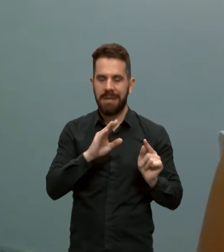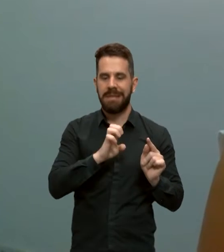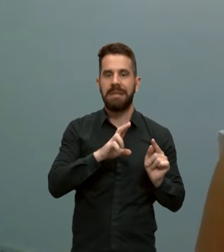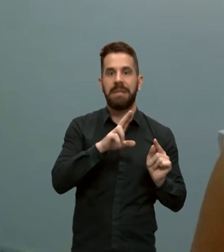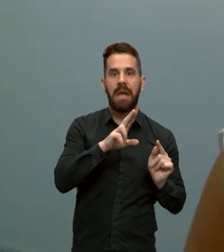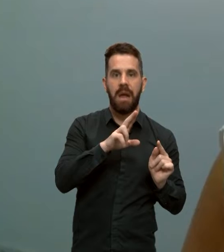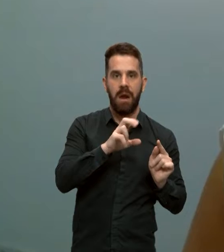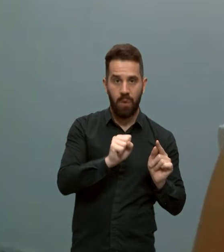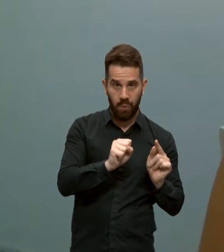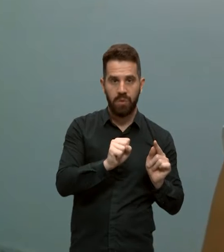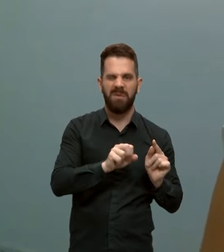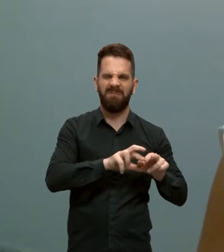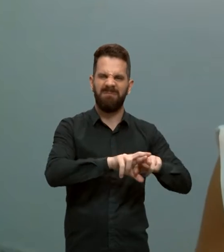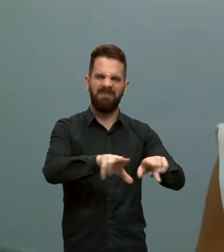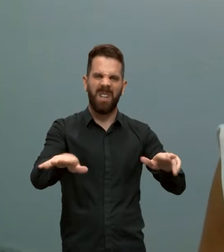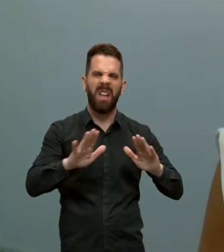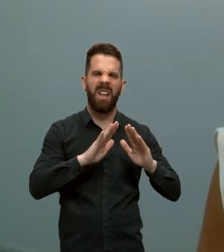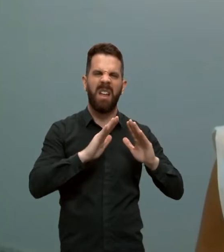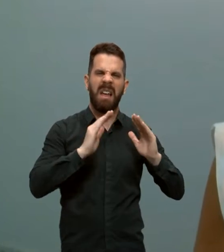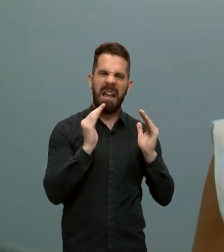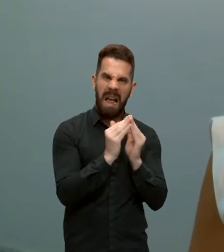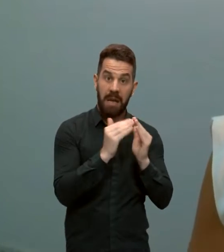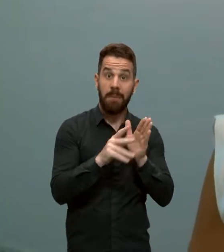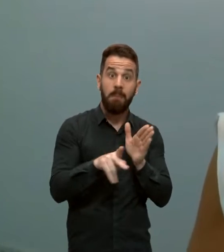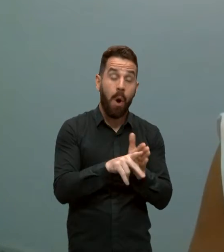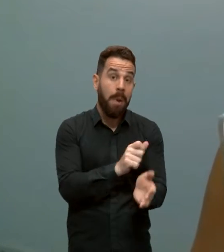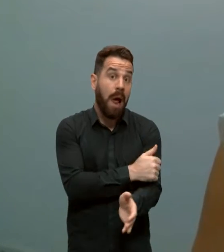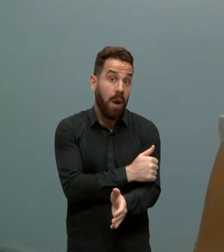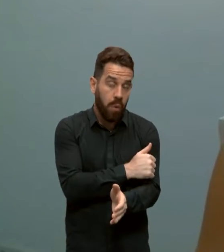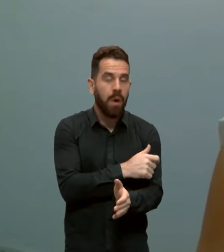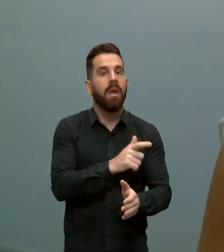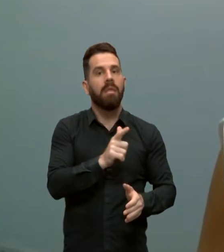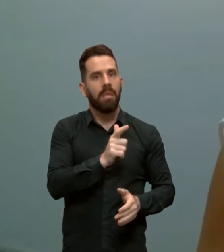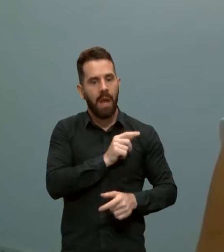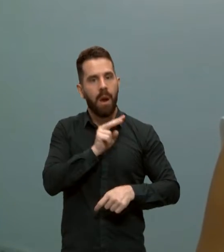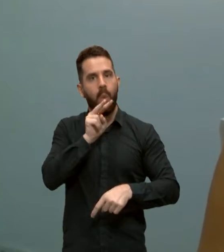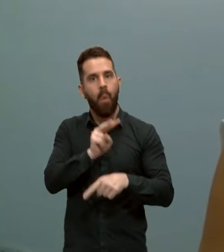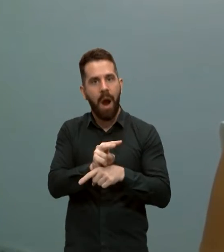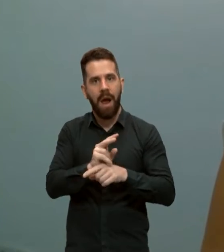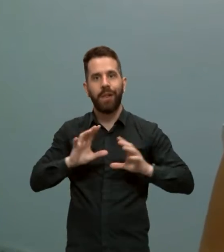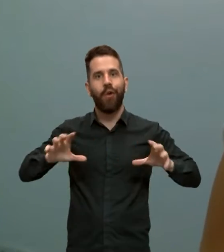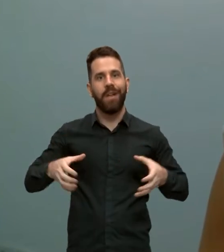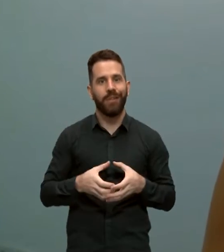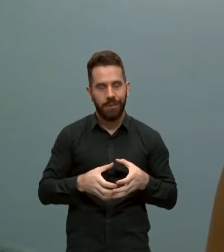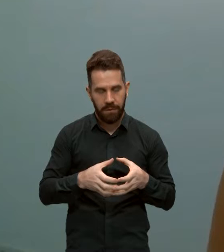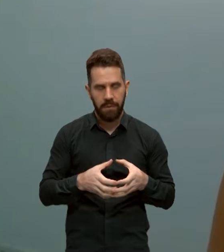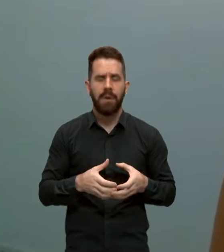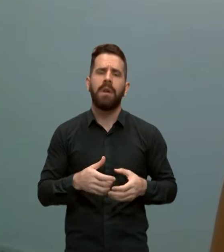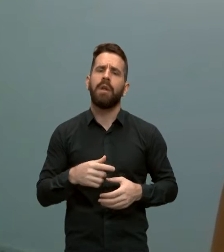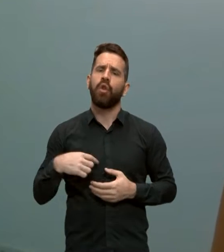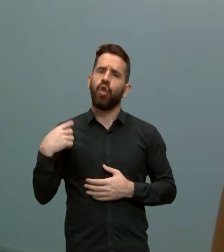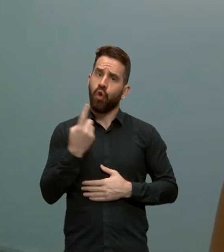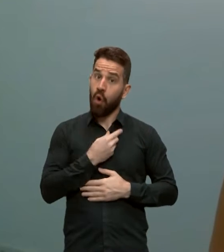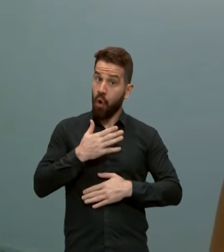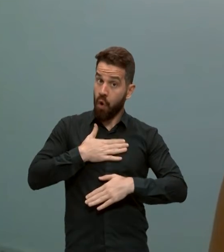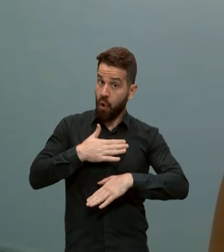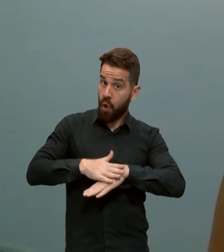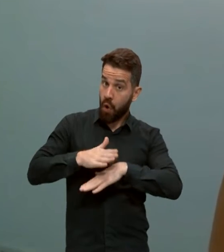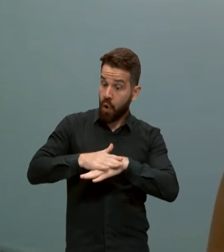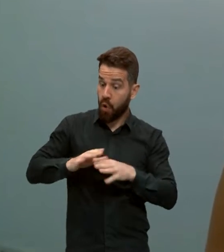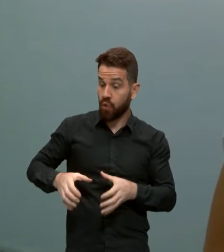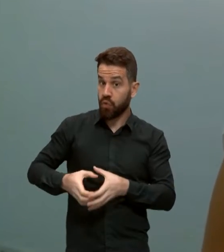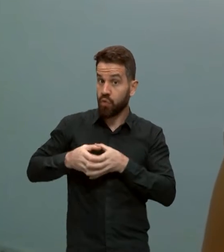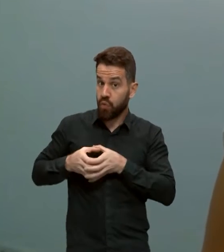3 cachorros ali, a guarda coletiva, nós vamos oferecer, como temos feito, né, para os moradores,